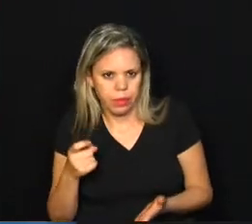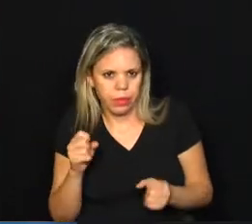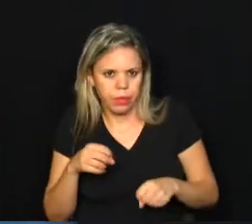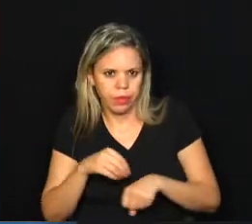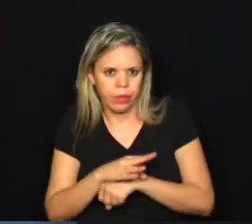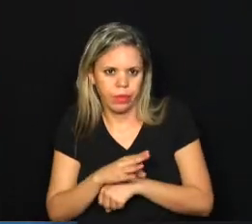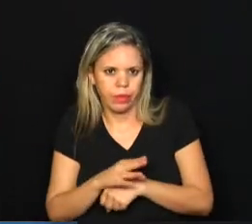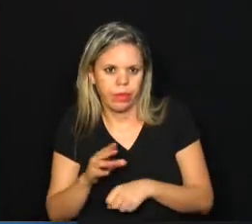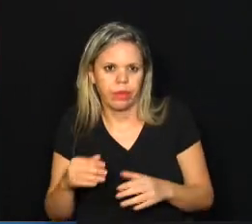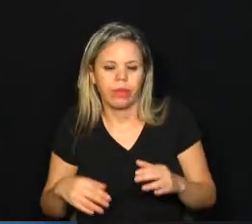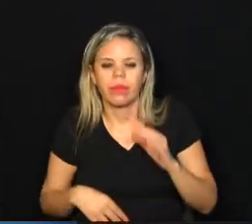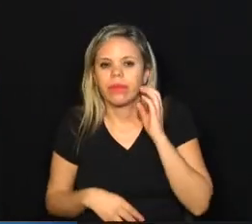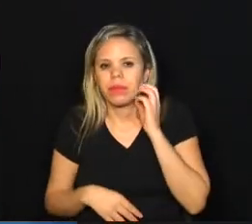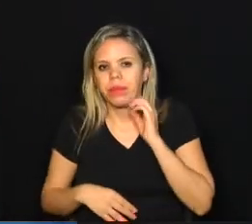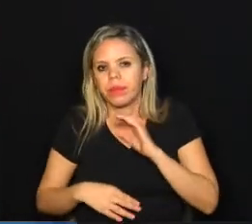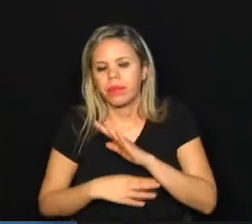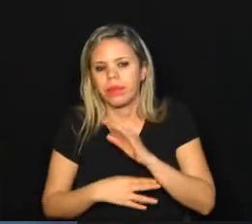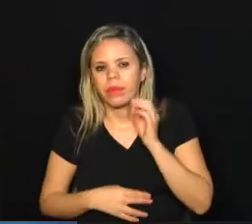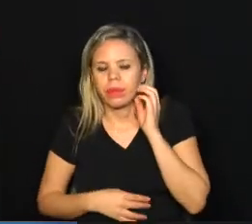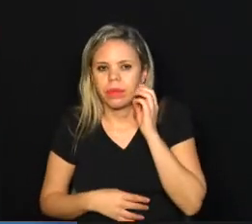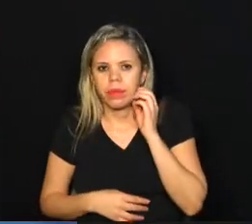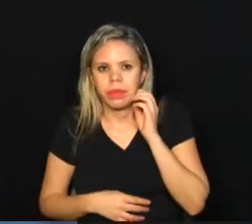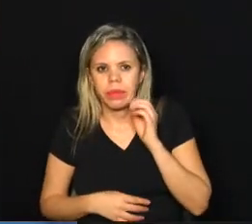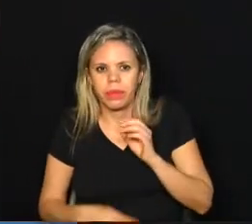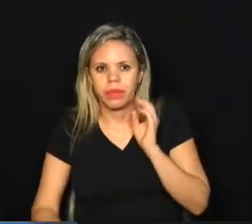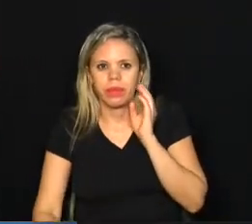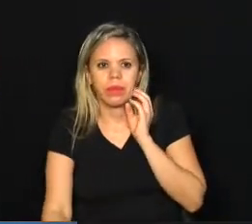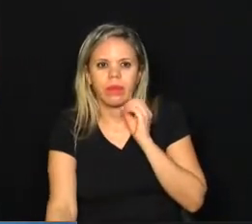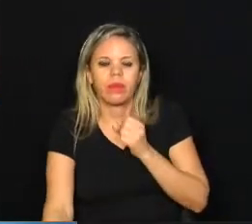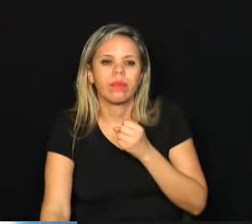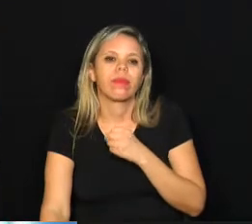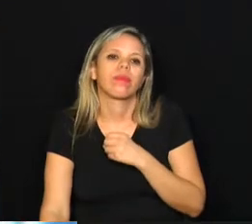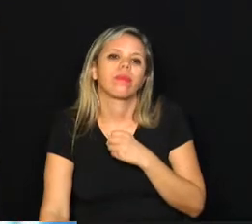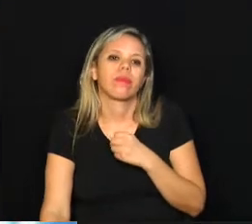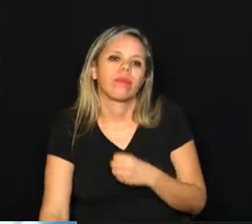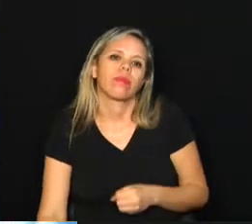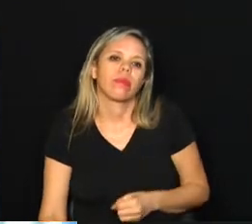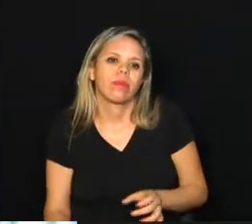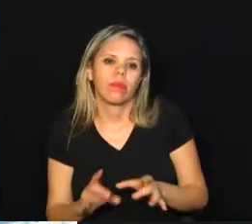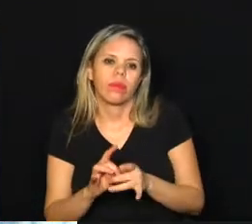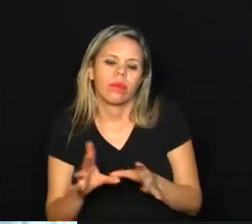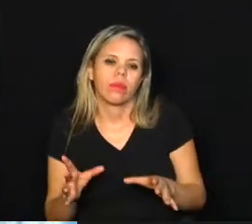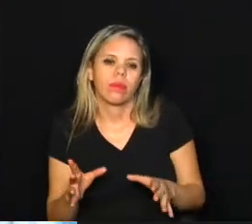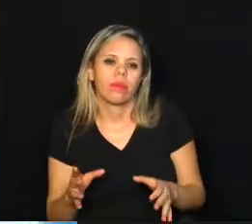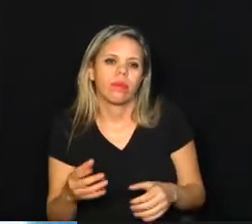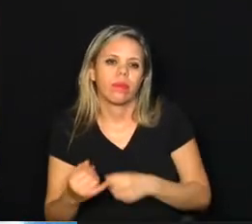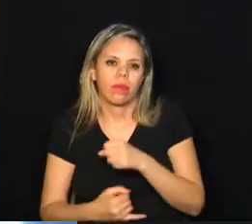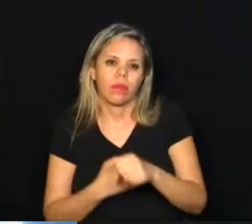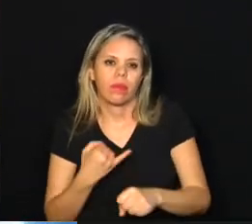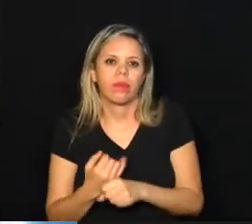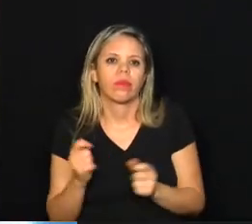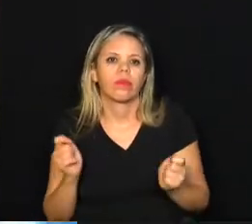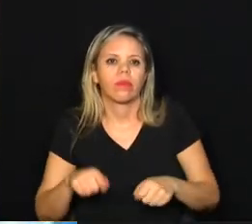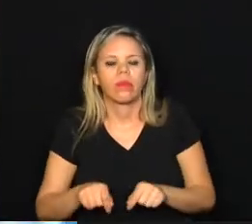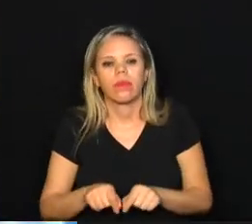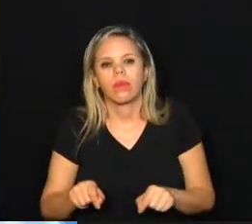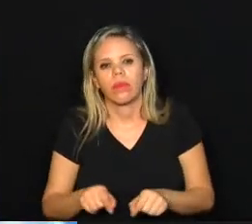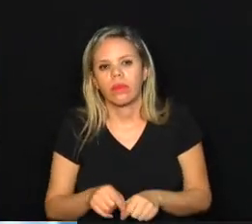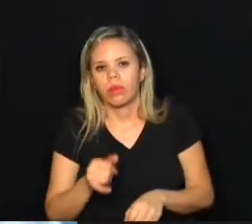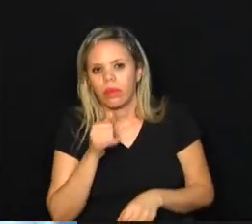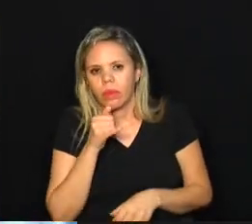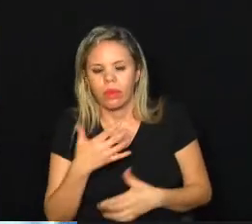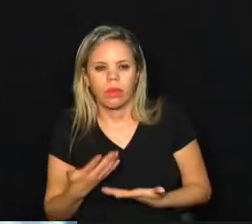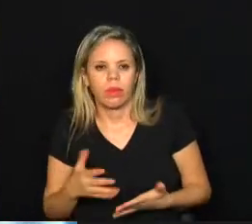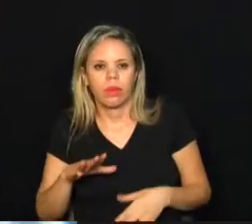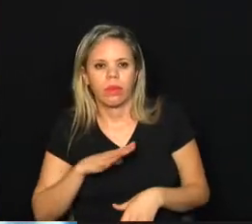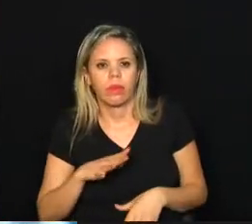também para essa casa. Além disso, do acesso democrático à internet, de como que a gente pode... a